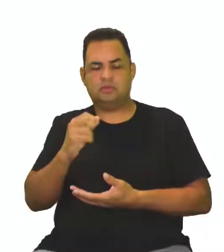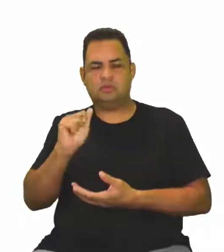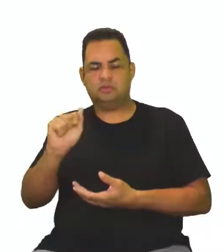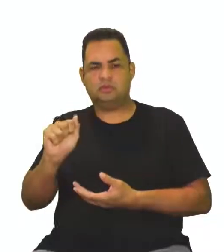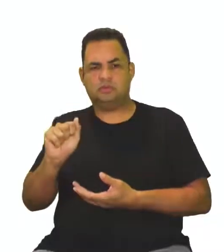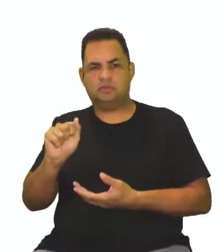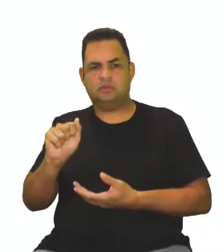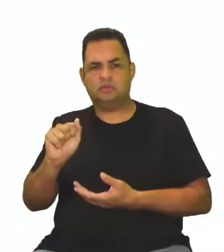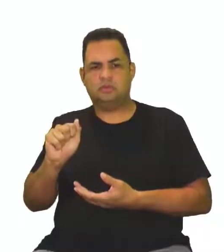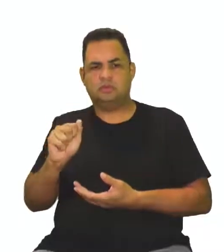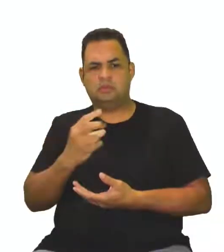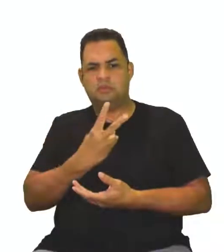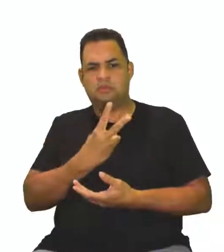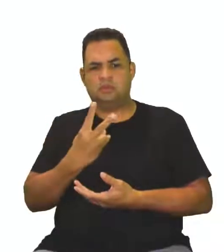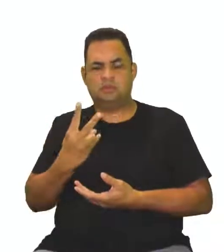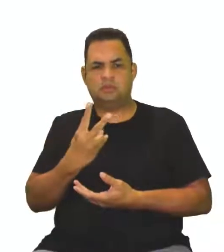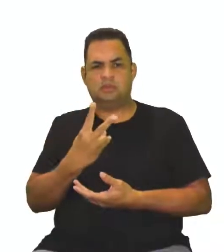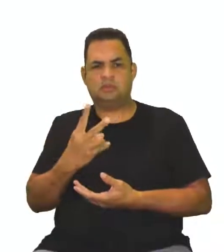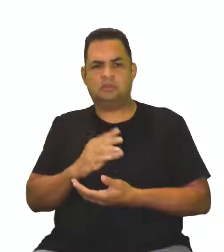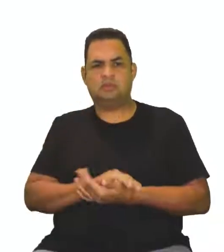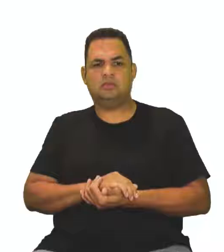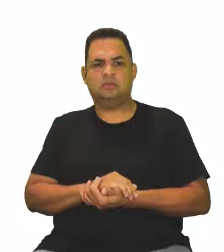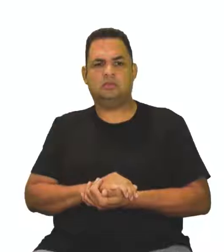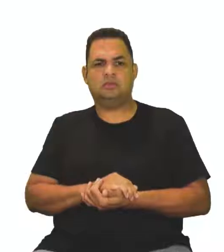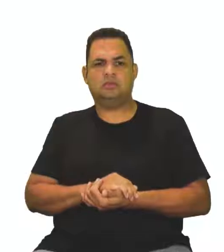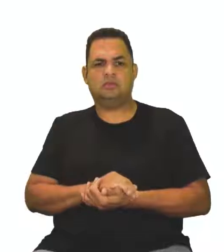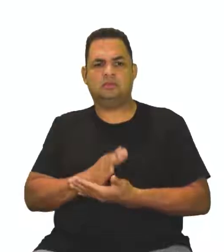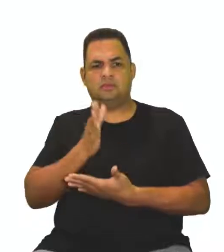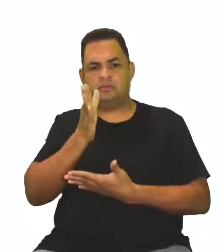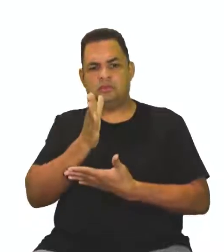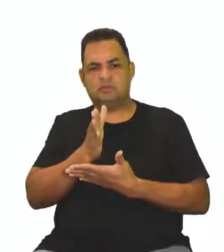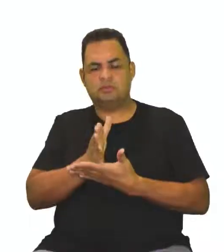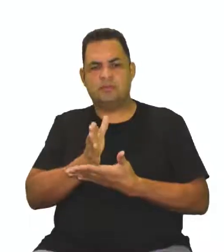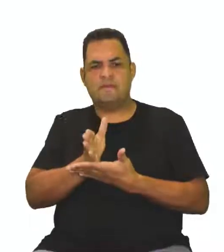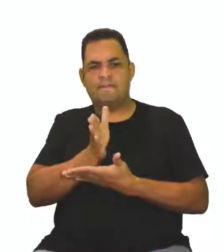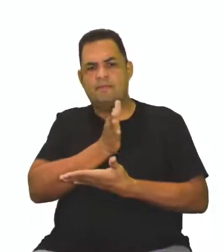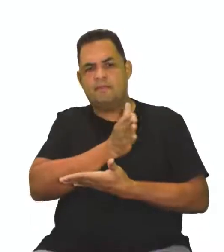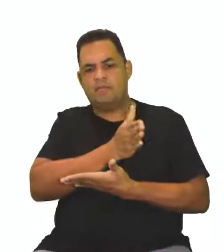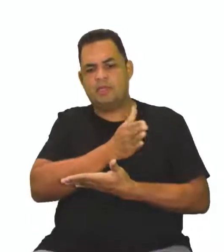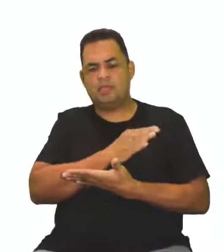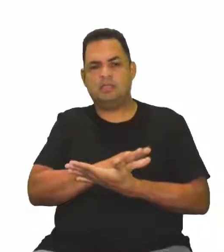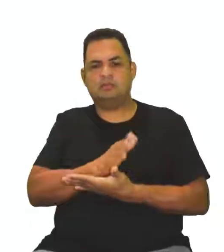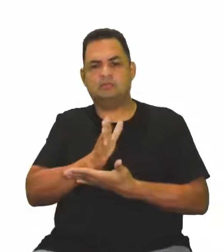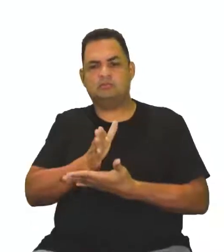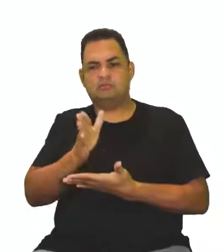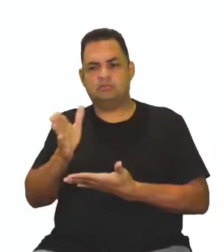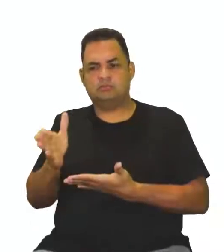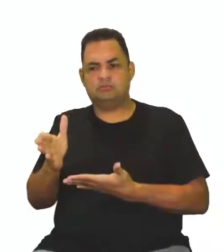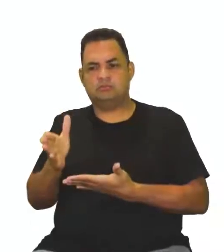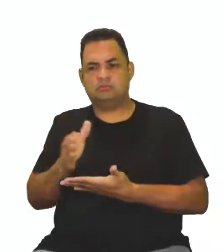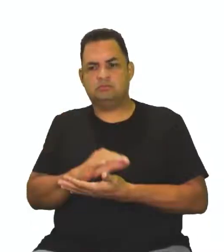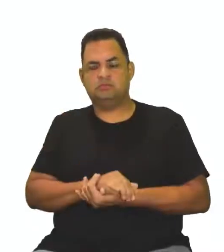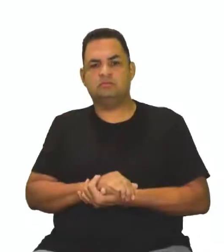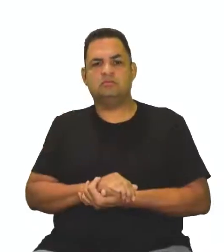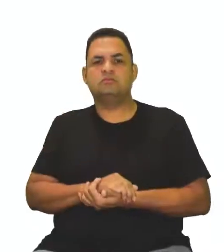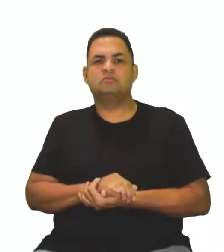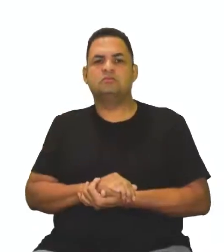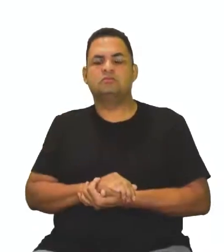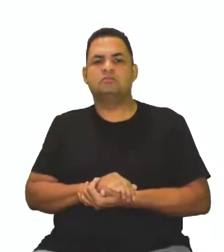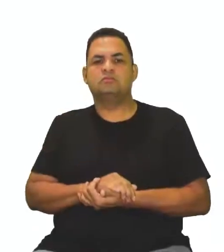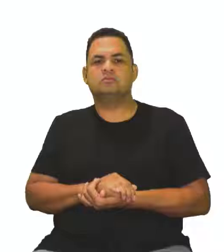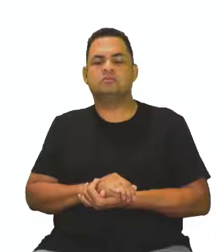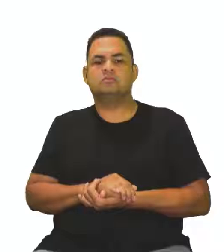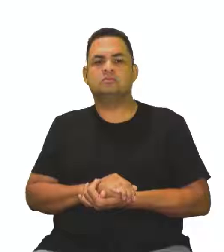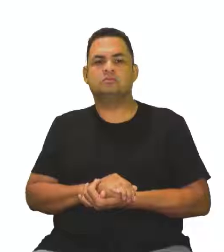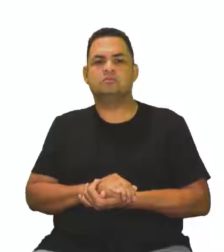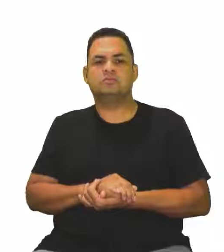amperes. Esses 12 amperes, eles vão vir aqui e eles vão se dividir. Parte vem para cá e parte vem para cá. Professora,